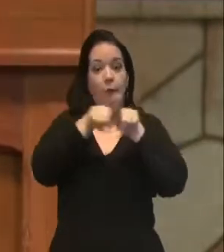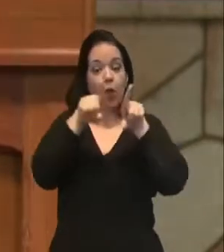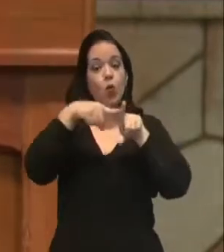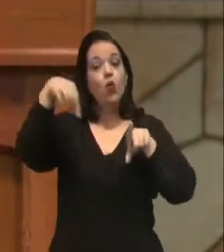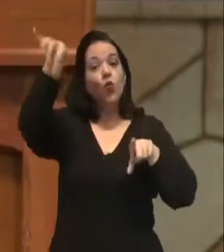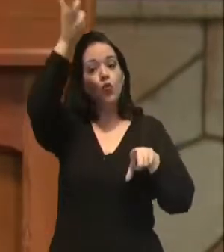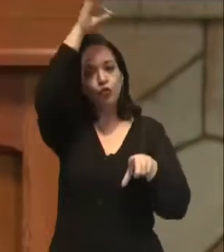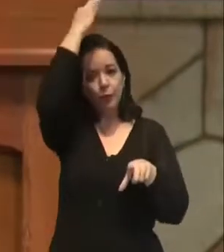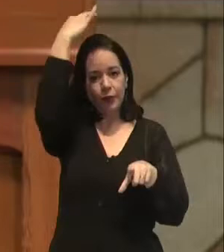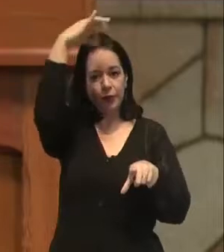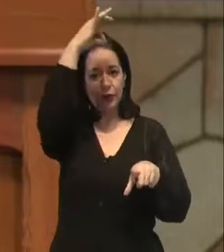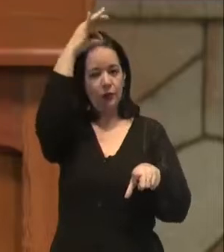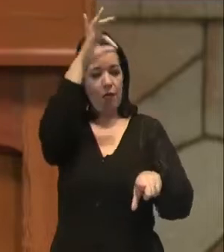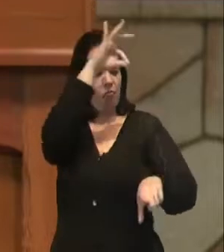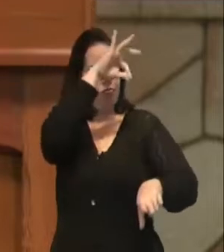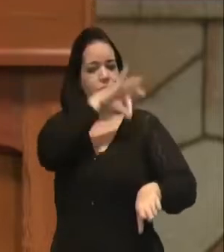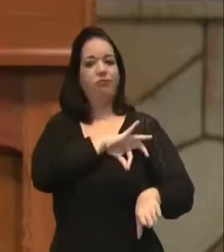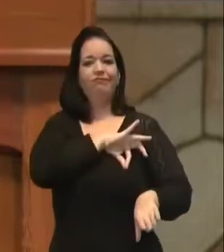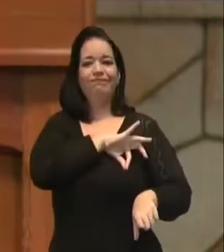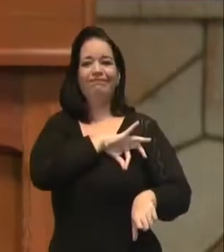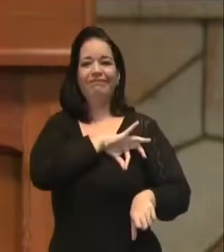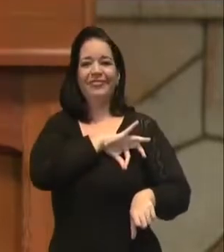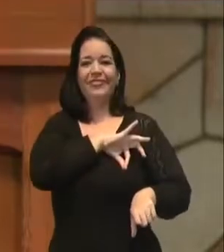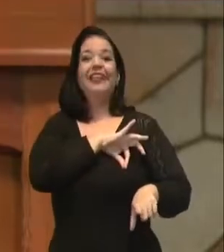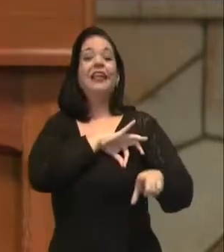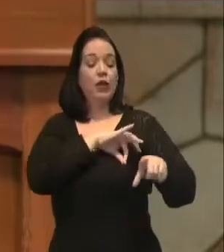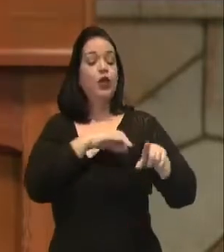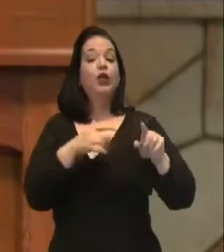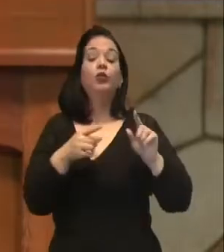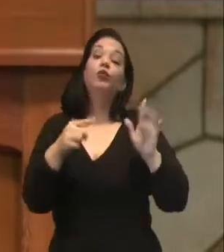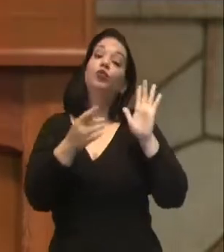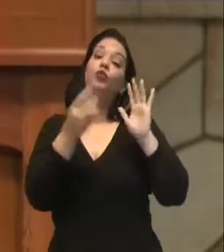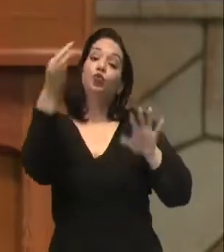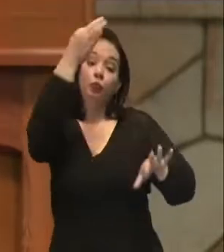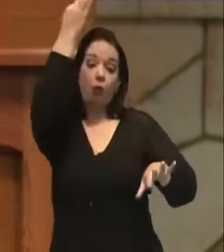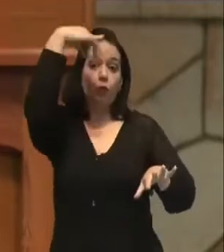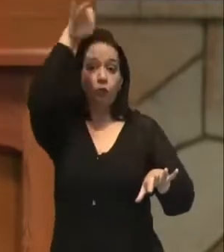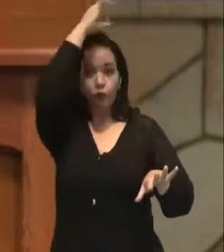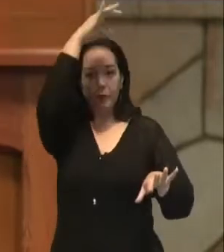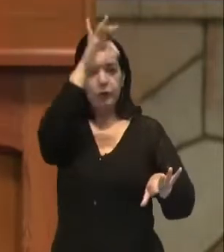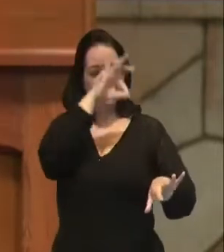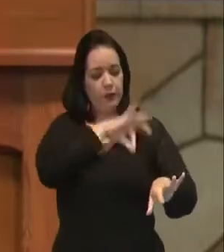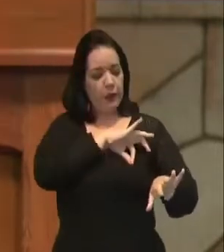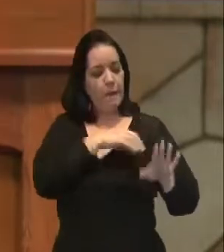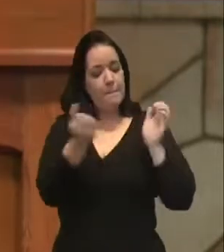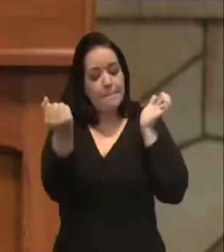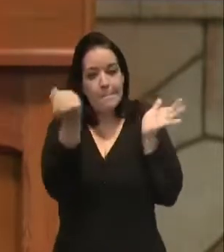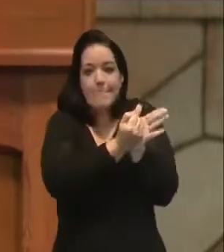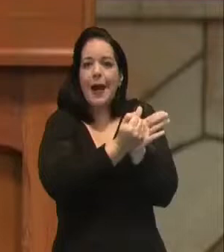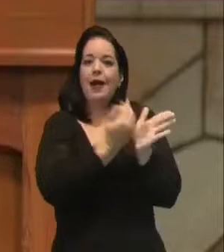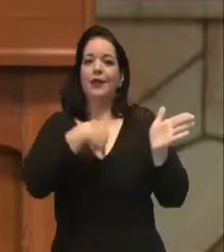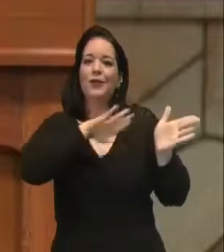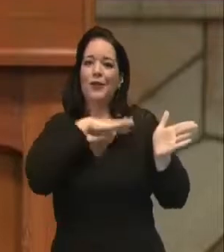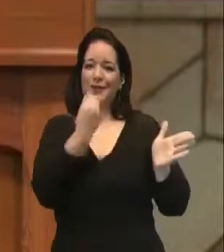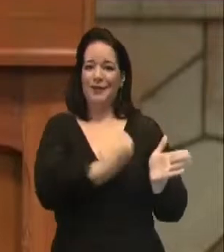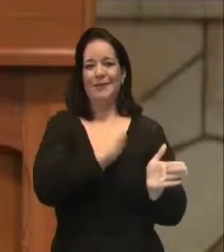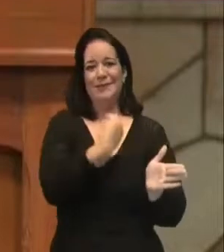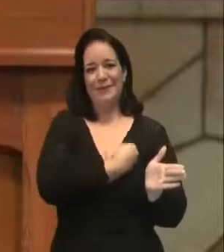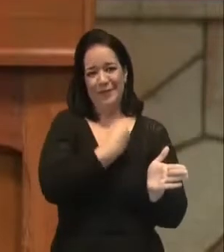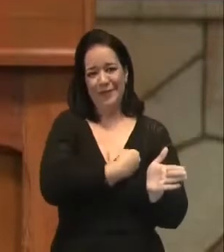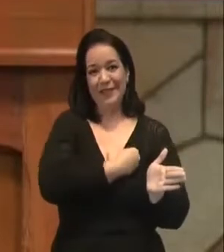12, o versículo é o penhor. O Espírito é aquele pagamento que